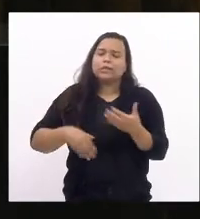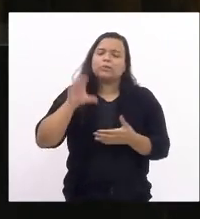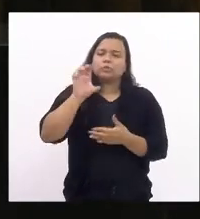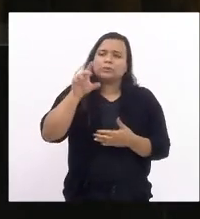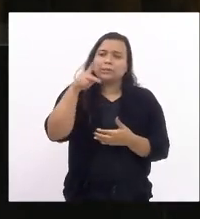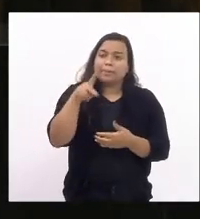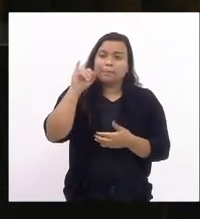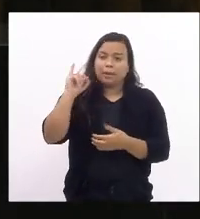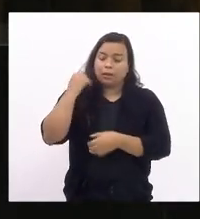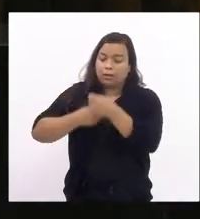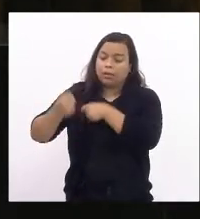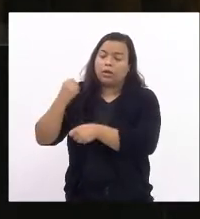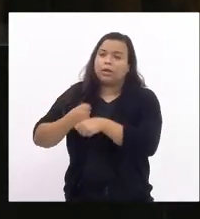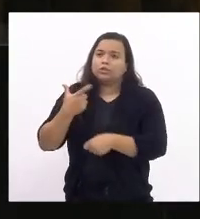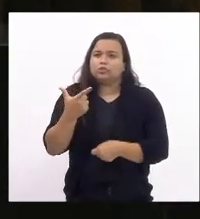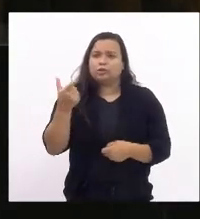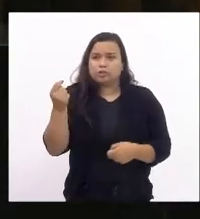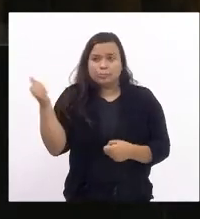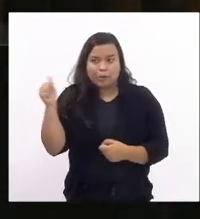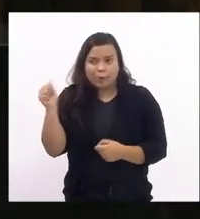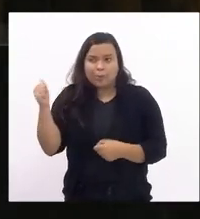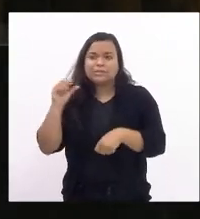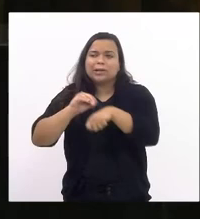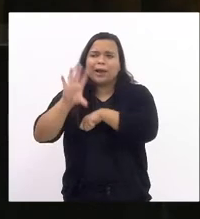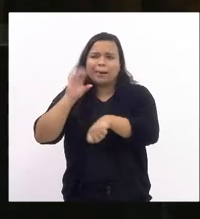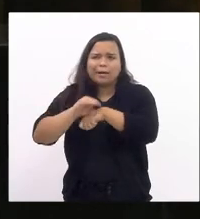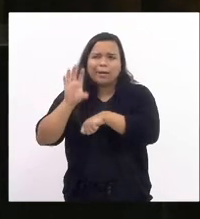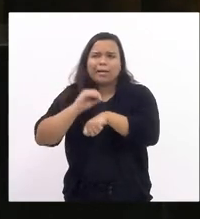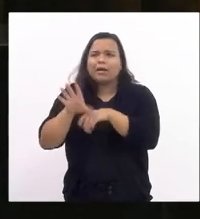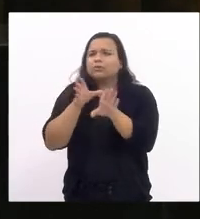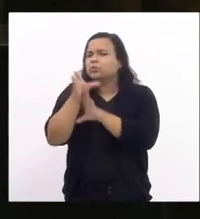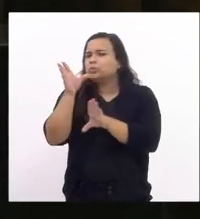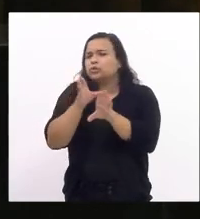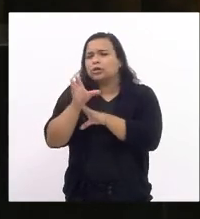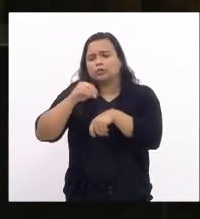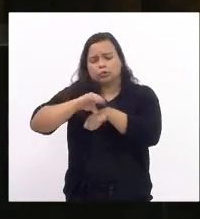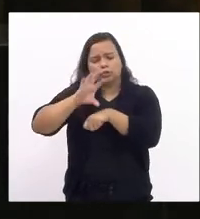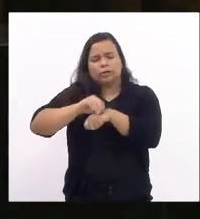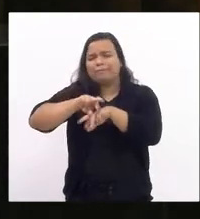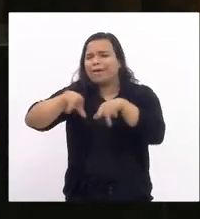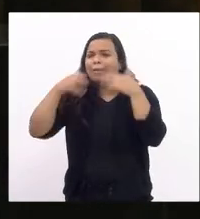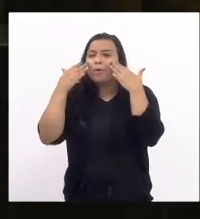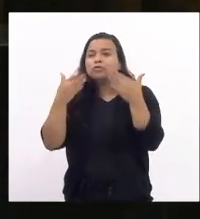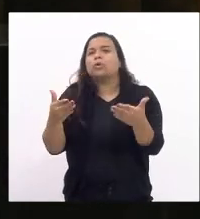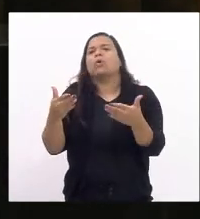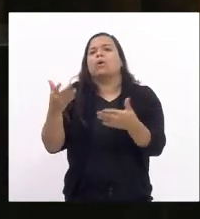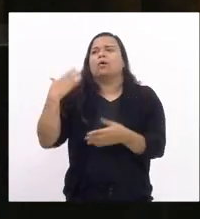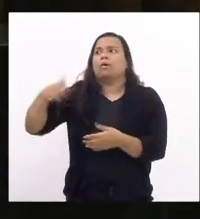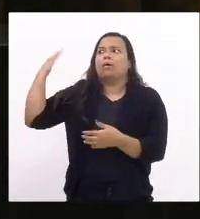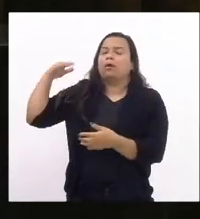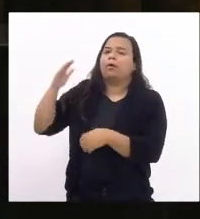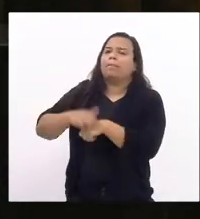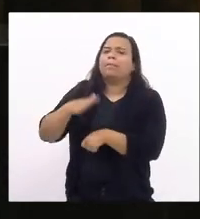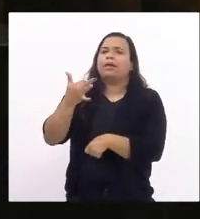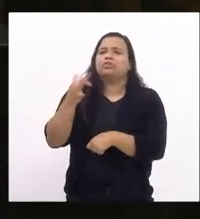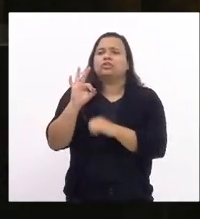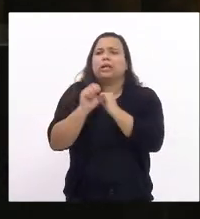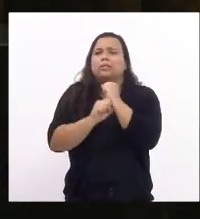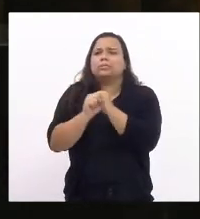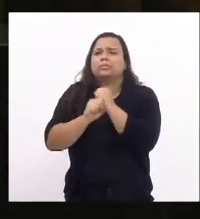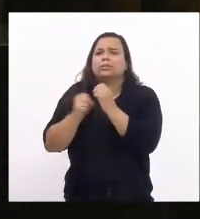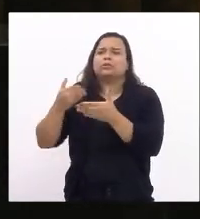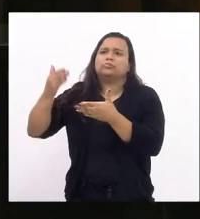e apresentou uma série de sugestões. Estou falando de 2011, há mais de 10 anos atrás. E,